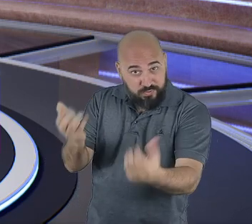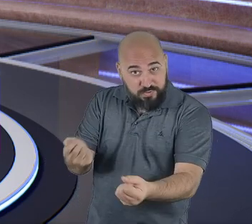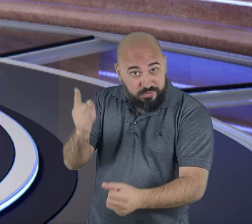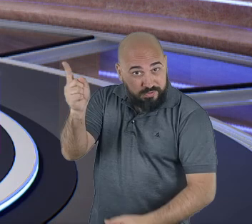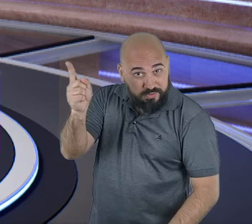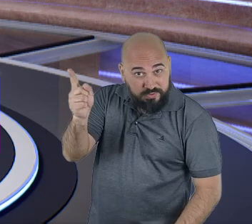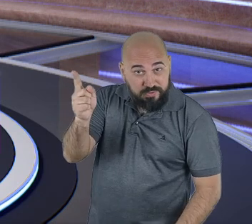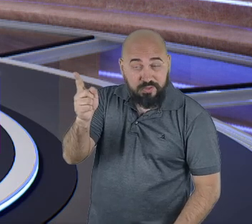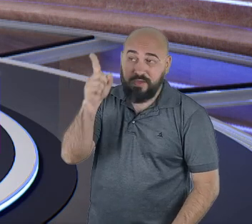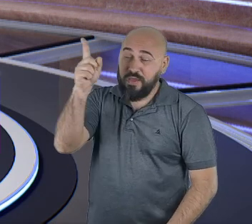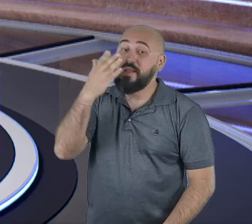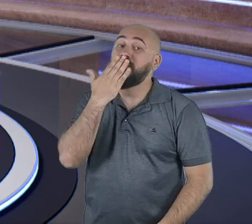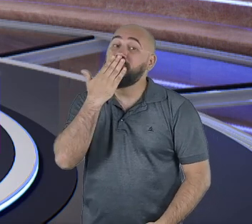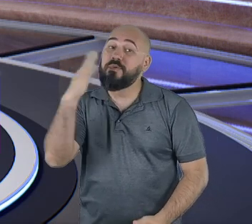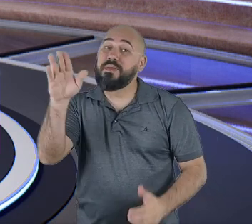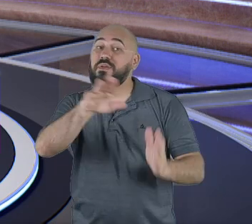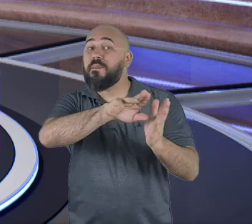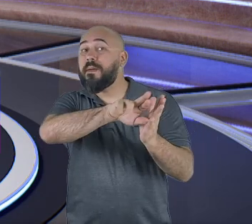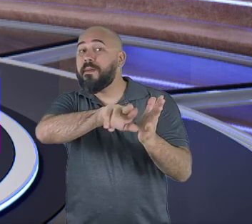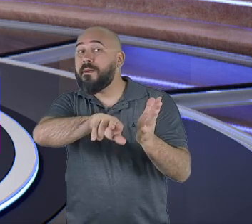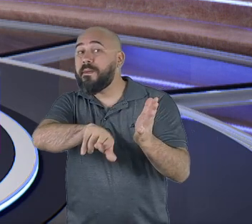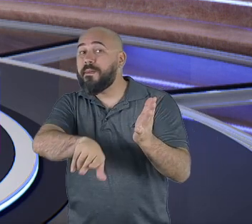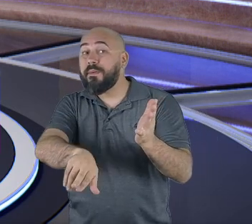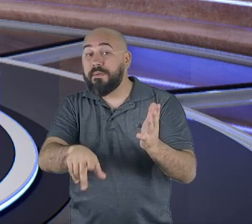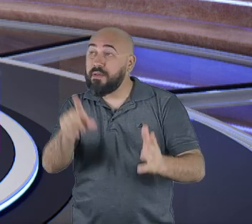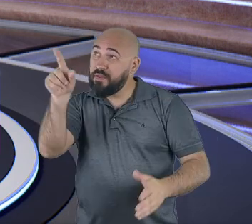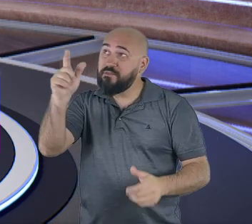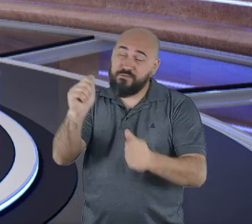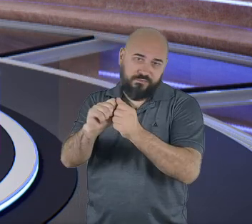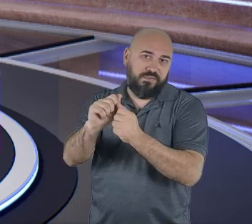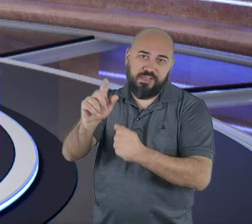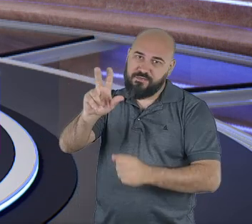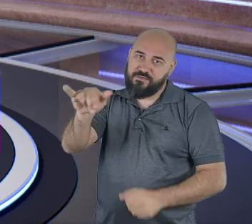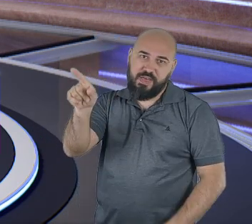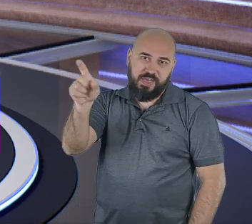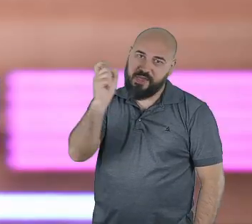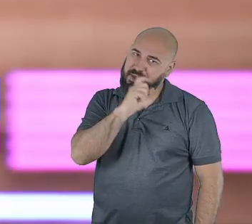que Ele nos prometeu, Ele cumprirá.